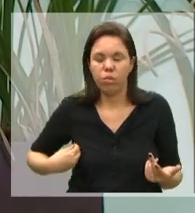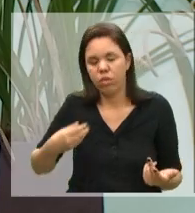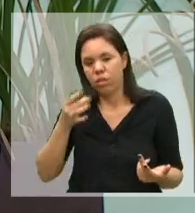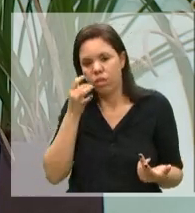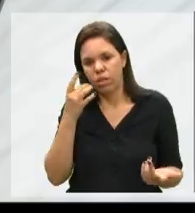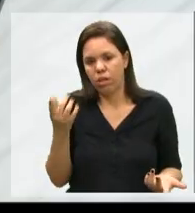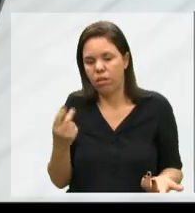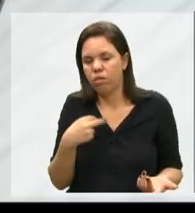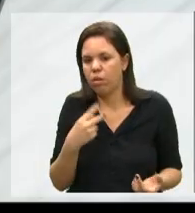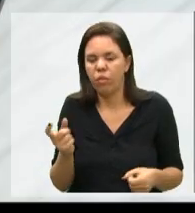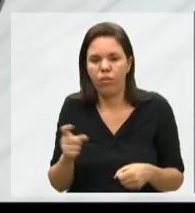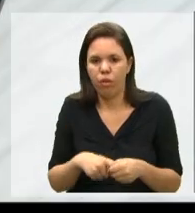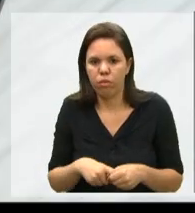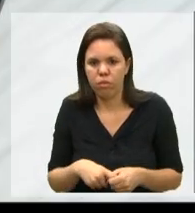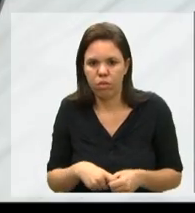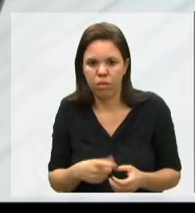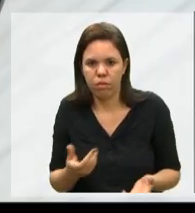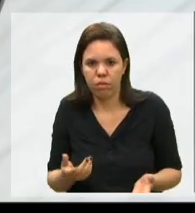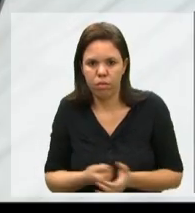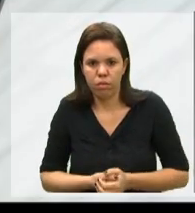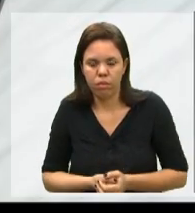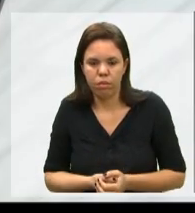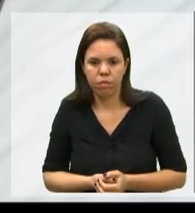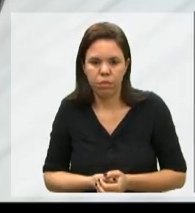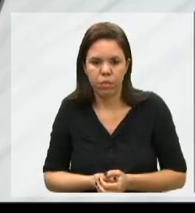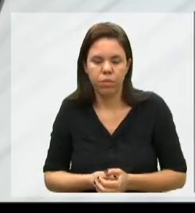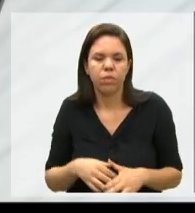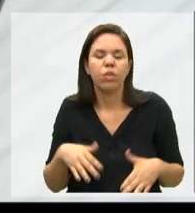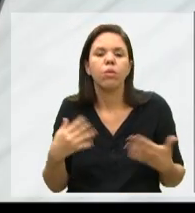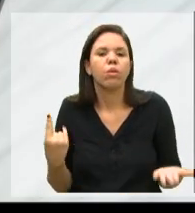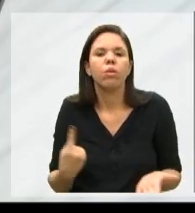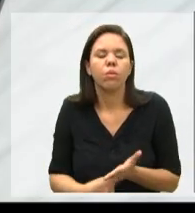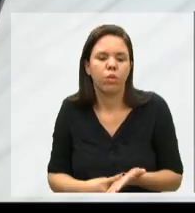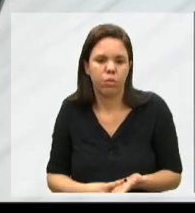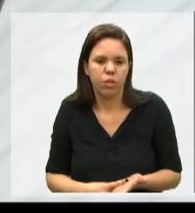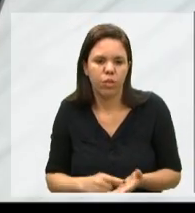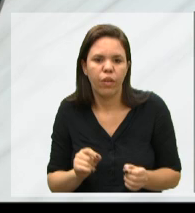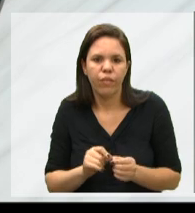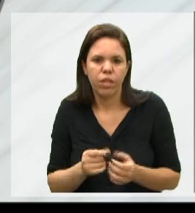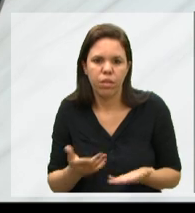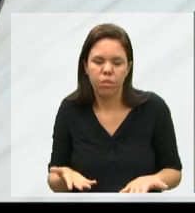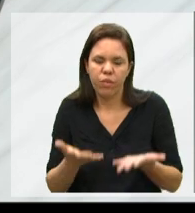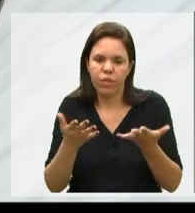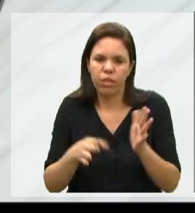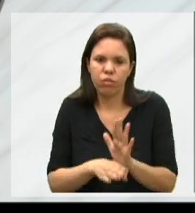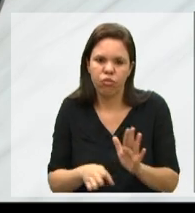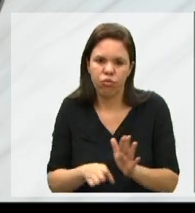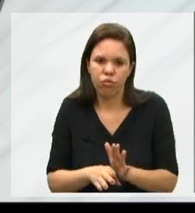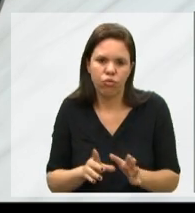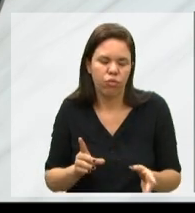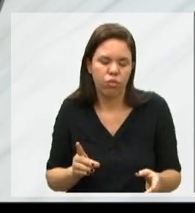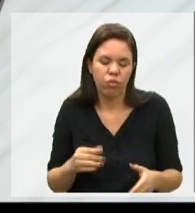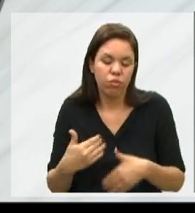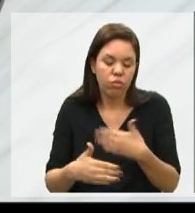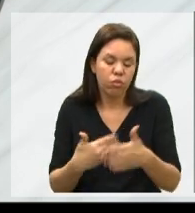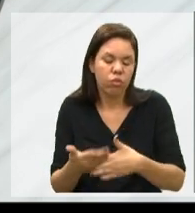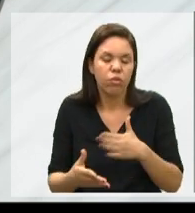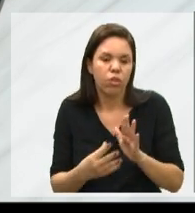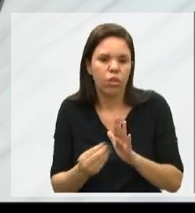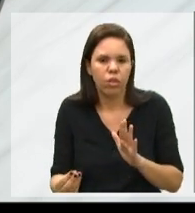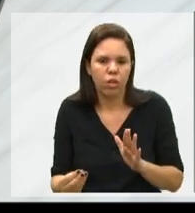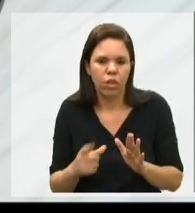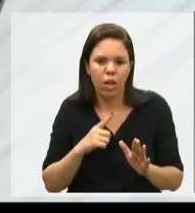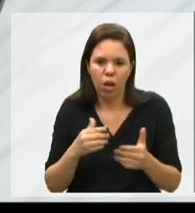né? Exato. É um caminho sem volta. Qual é o compromisso? Então vamos fazer bem feito. Não só porque é tendência, não só porque